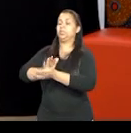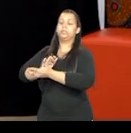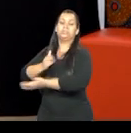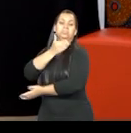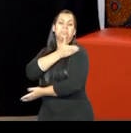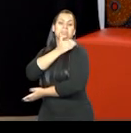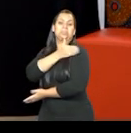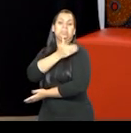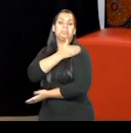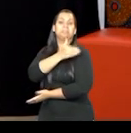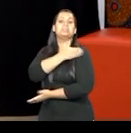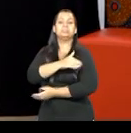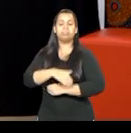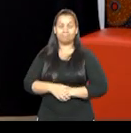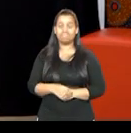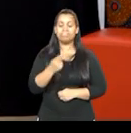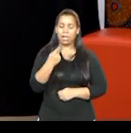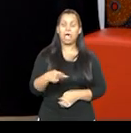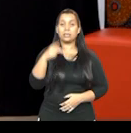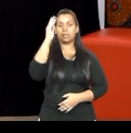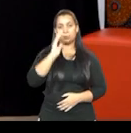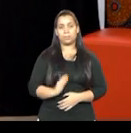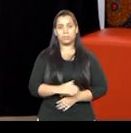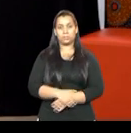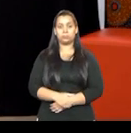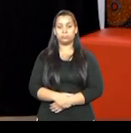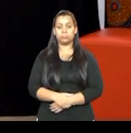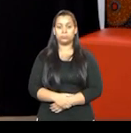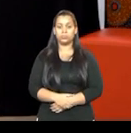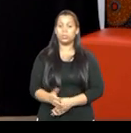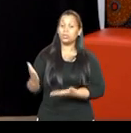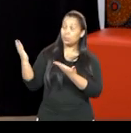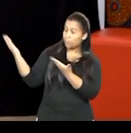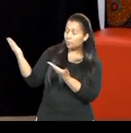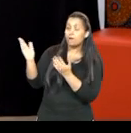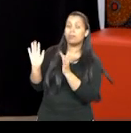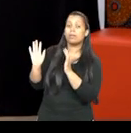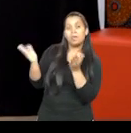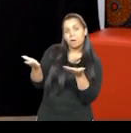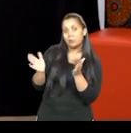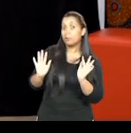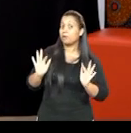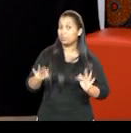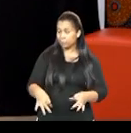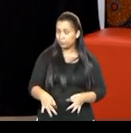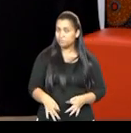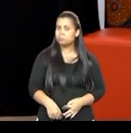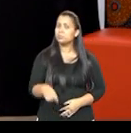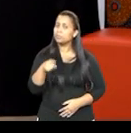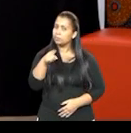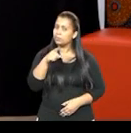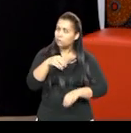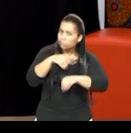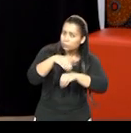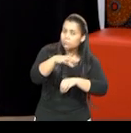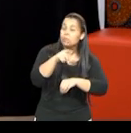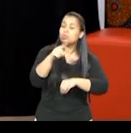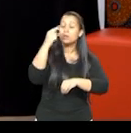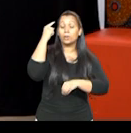racismo possível dentro do nosso país. E é com ela que eu encerro esse quadro e deixo para vocês uma